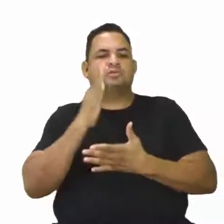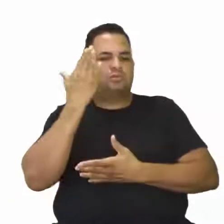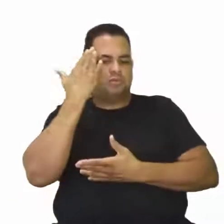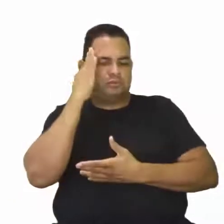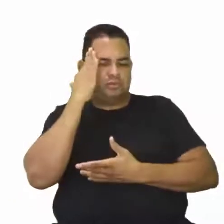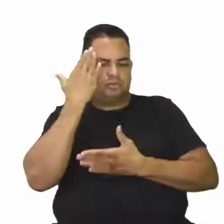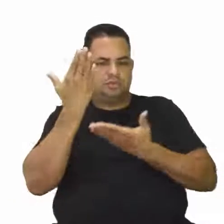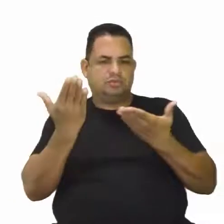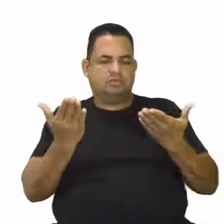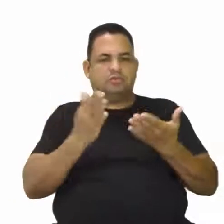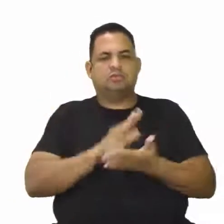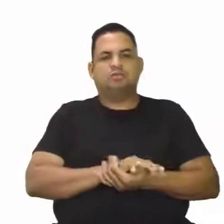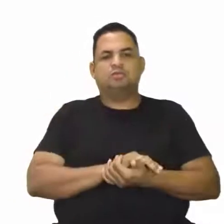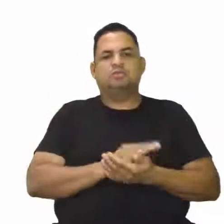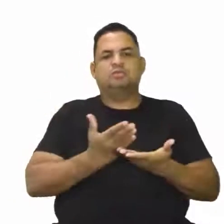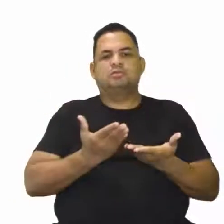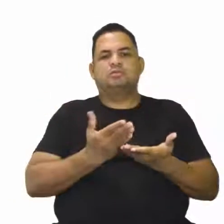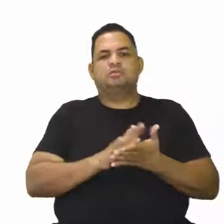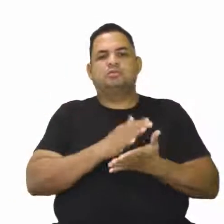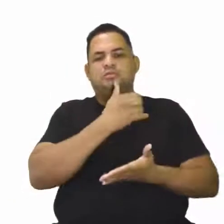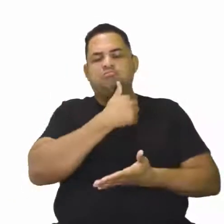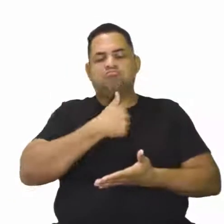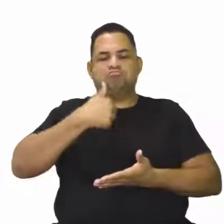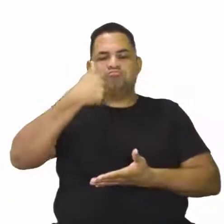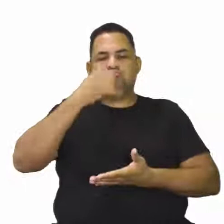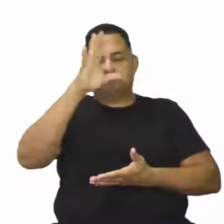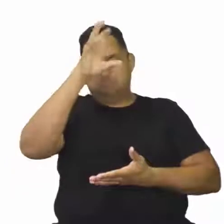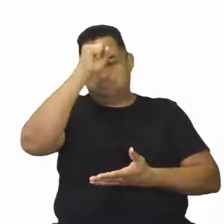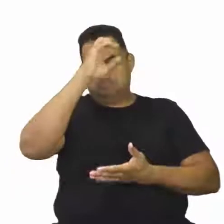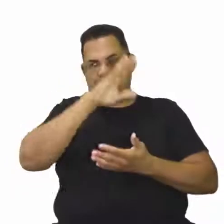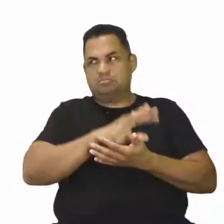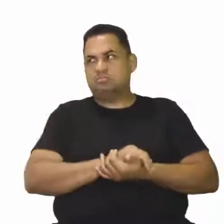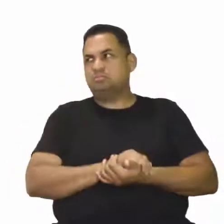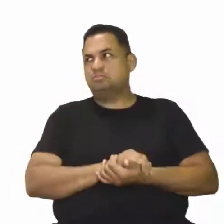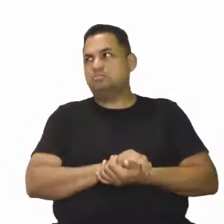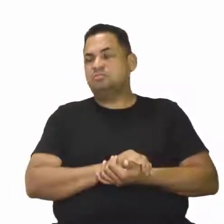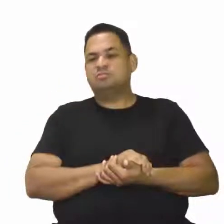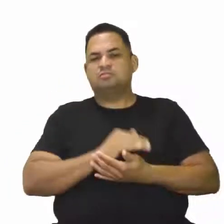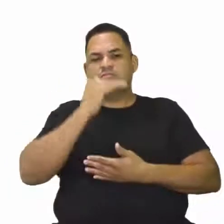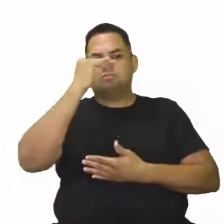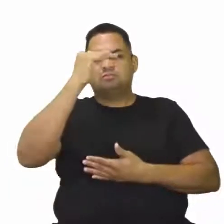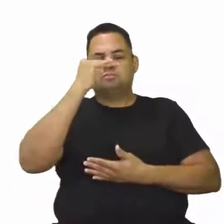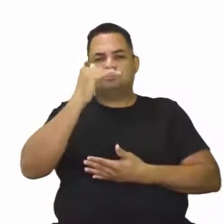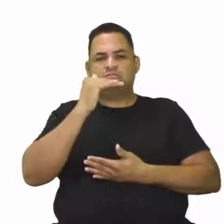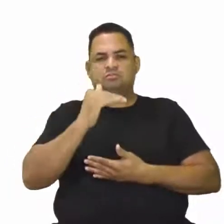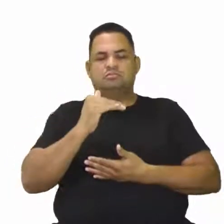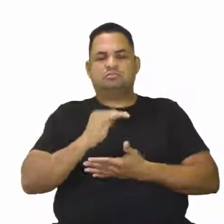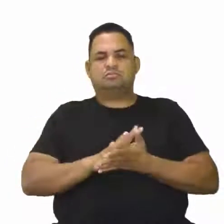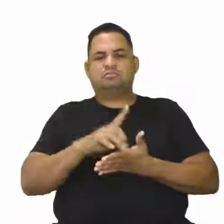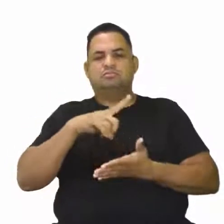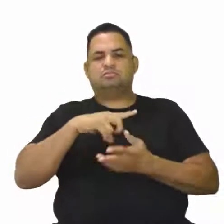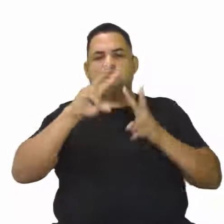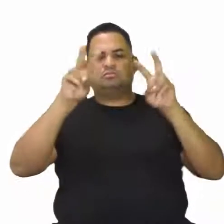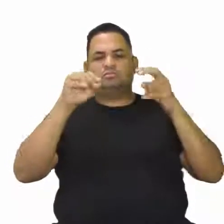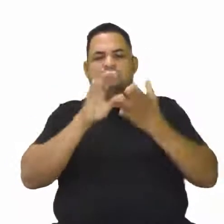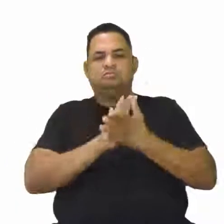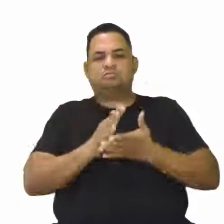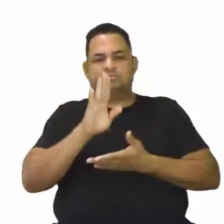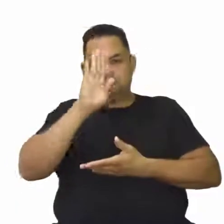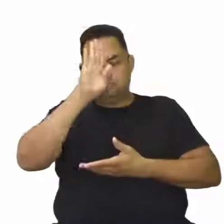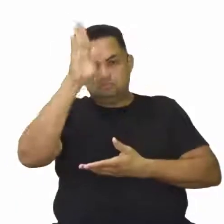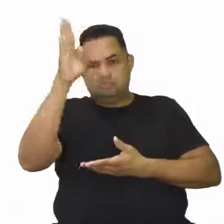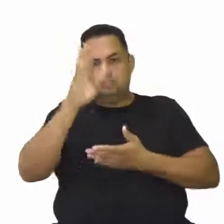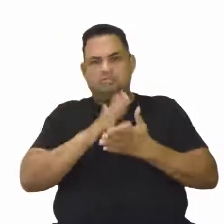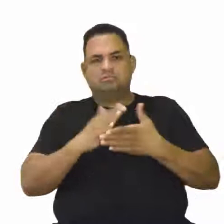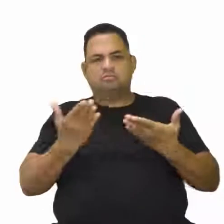enquanto interlocutor, a aprender melhor. Ele vai vir ali hierarquizado porque ele tem o tema central e aí